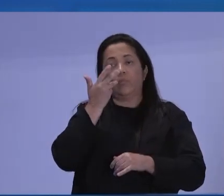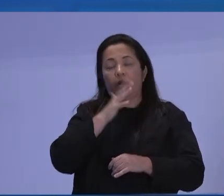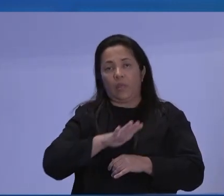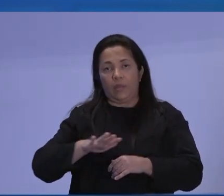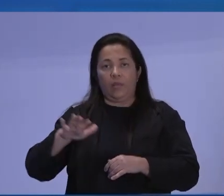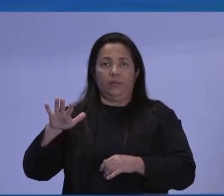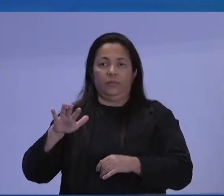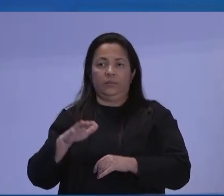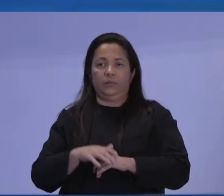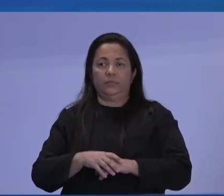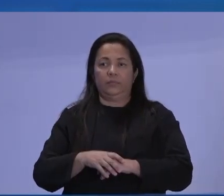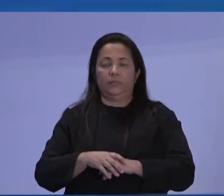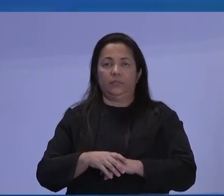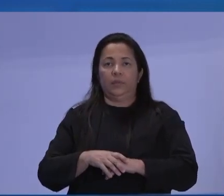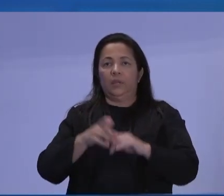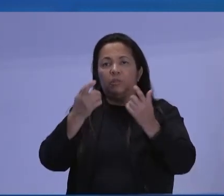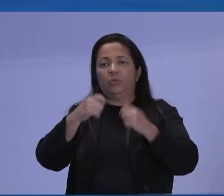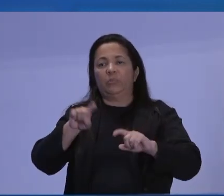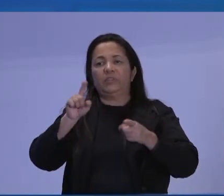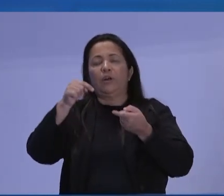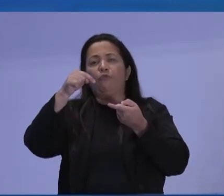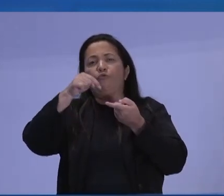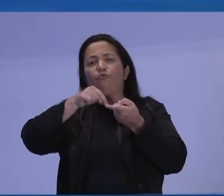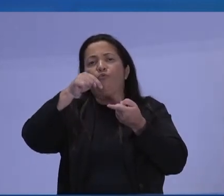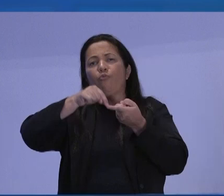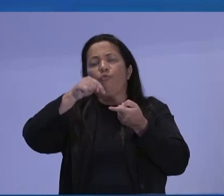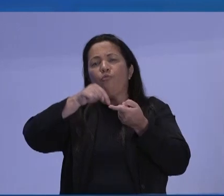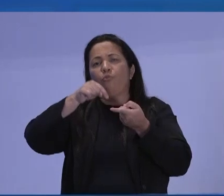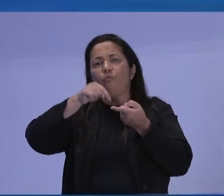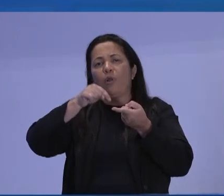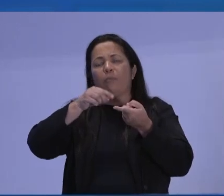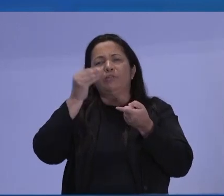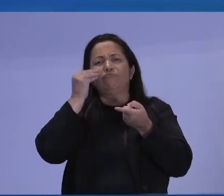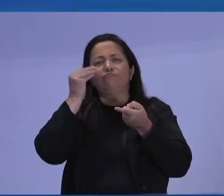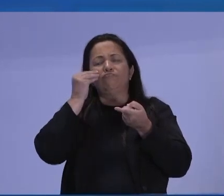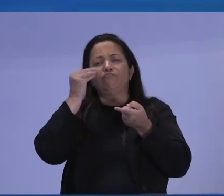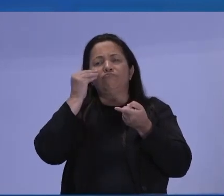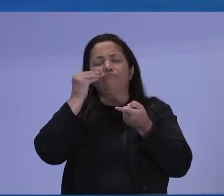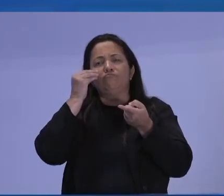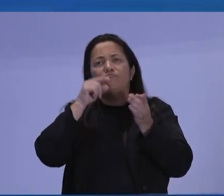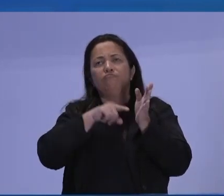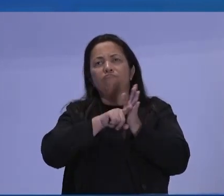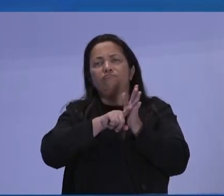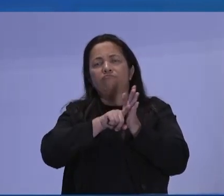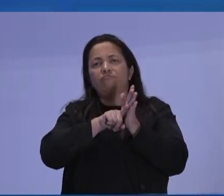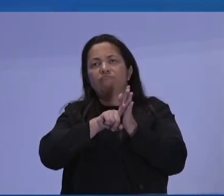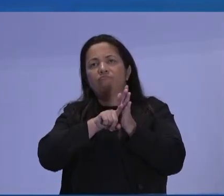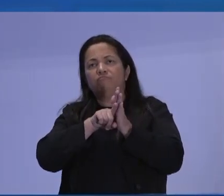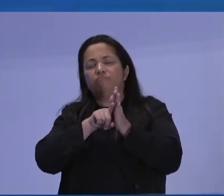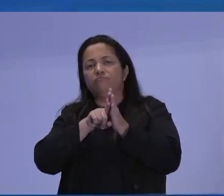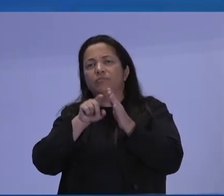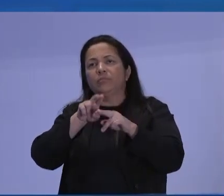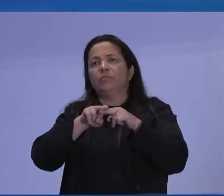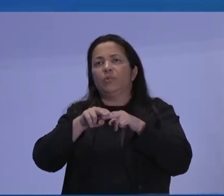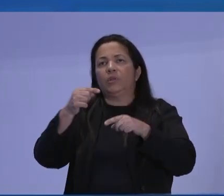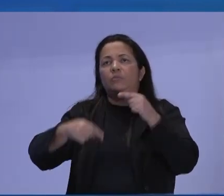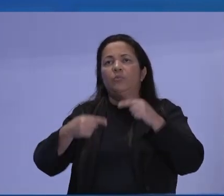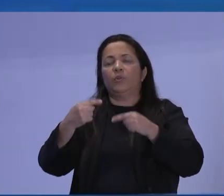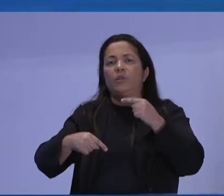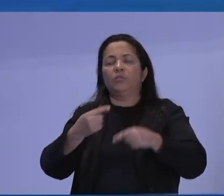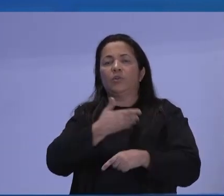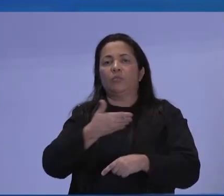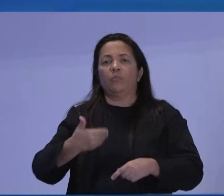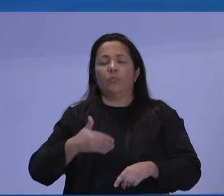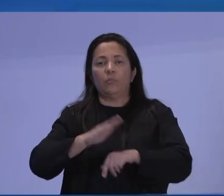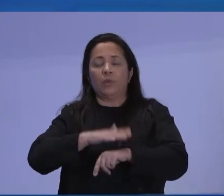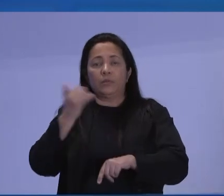vai querer furar o dedinho, né, que é o teste rápido, mas aí uma coisa boa. Então, uma das políticas mais importantes aqui para o estado do